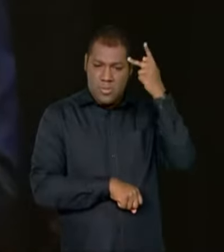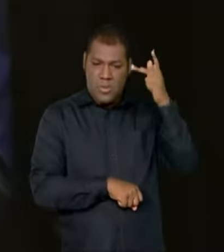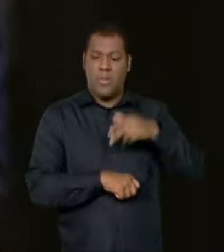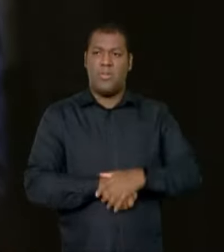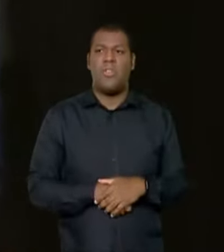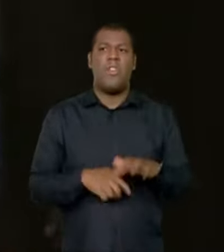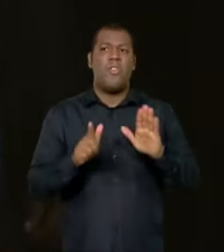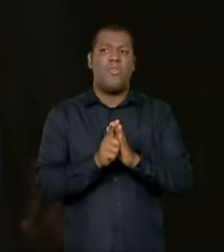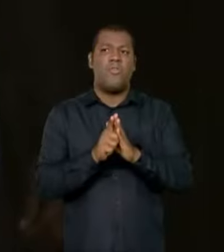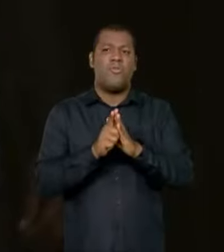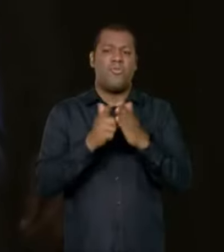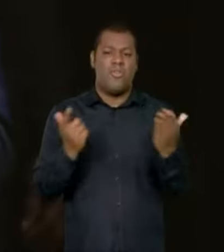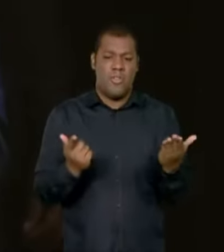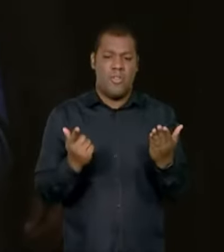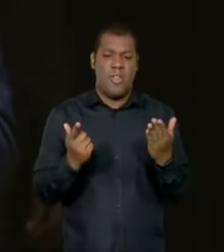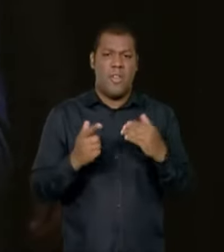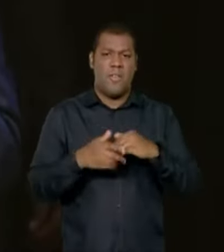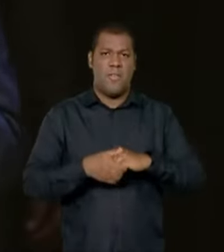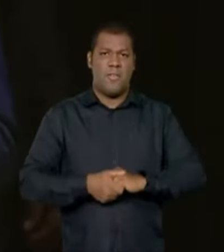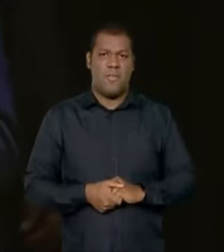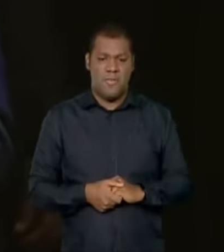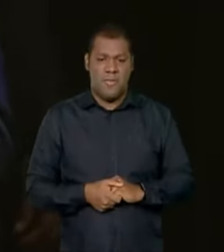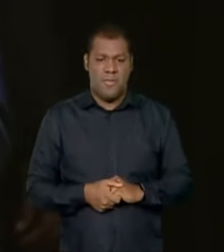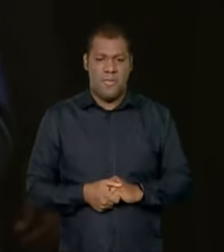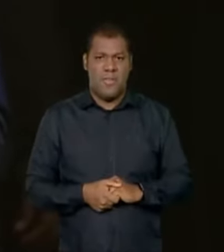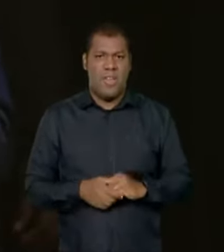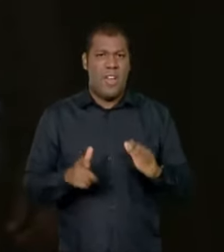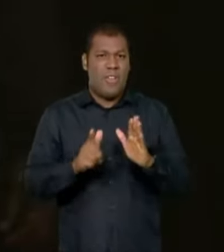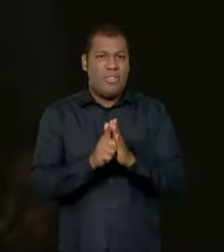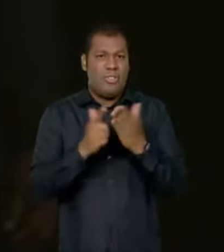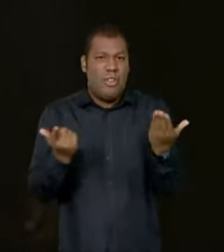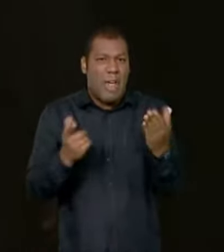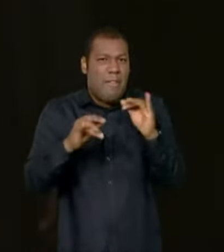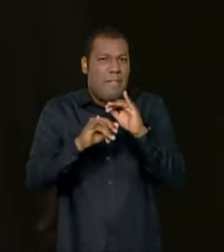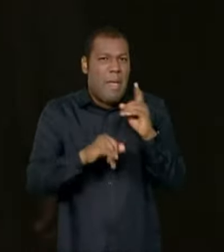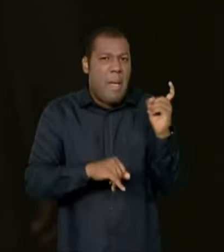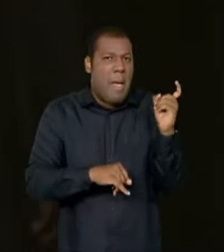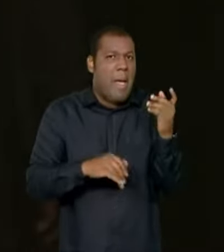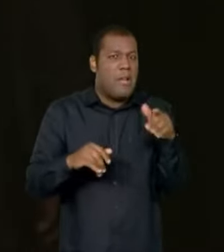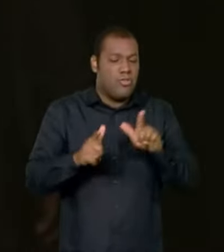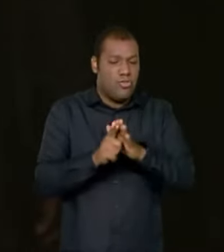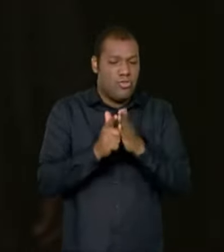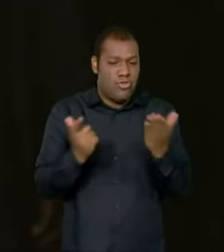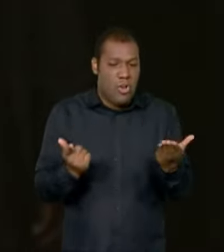dos jornais, porque ela não tem nada a ver com a vida real do que acontece.